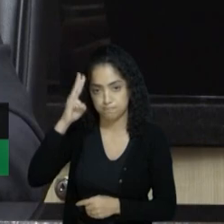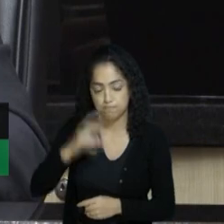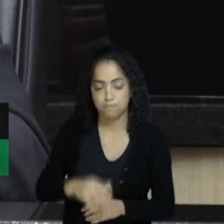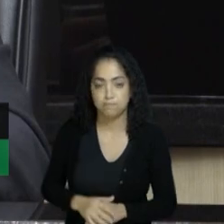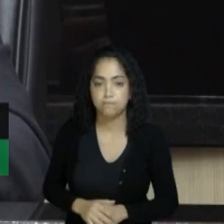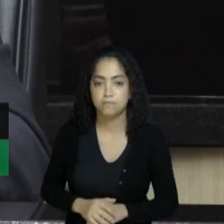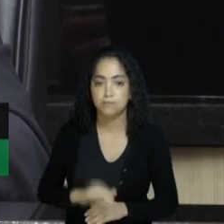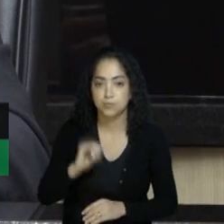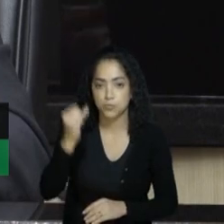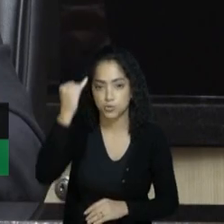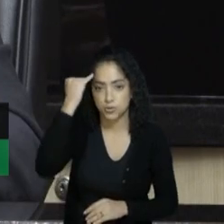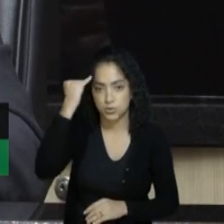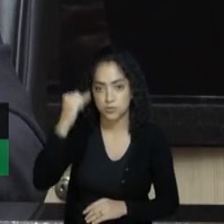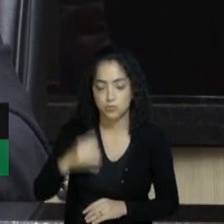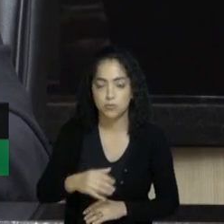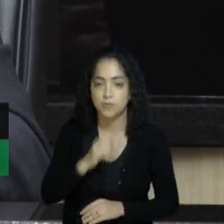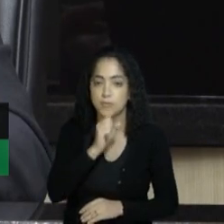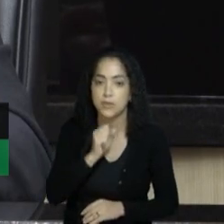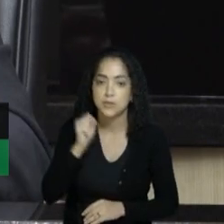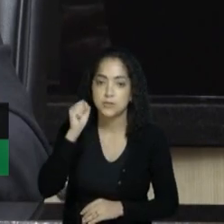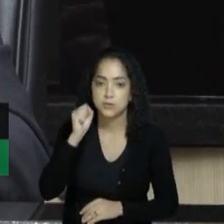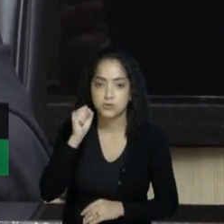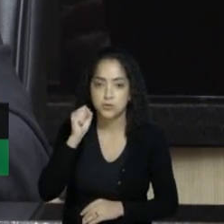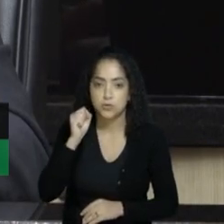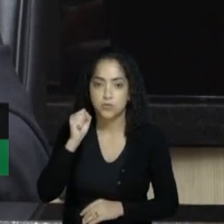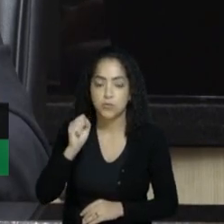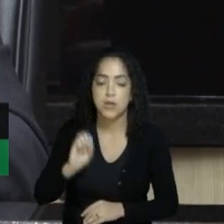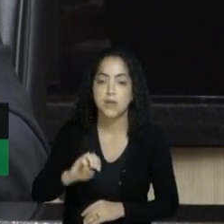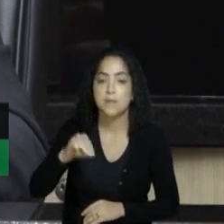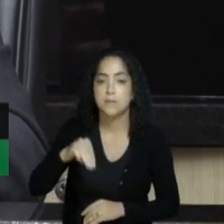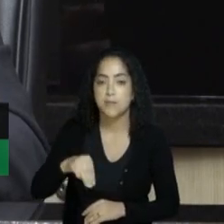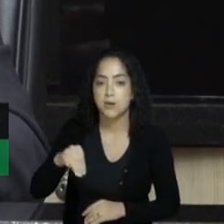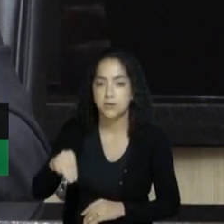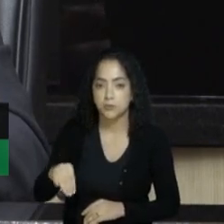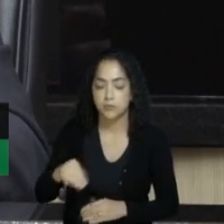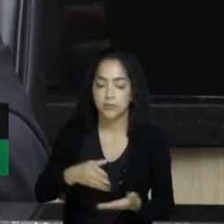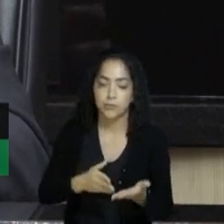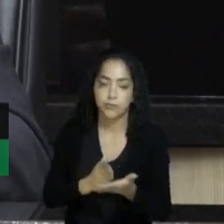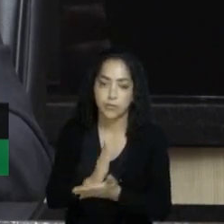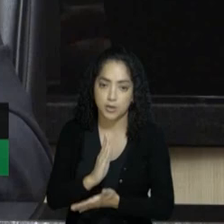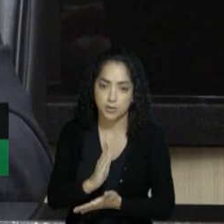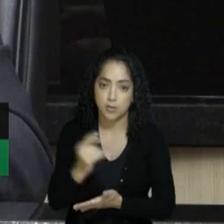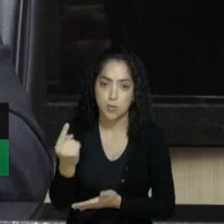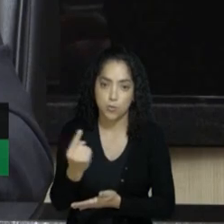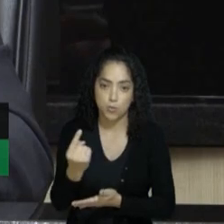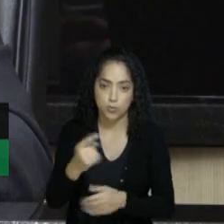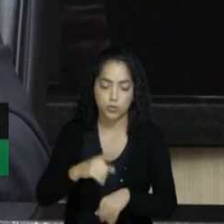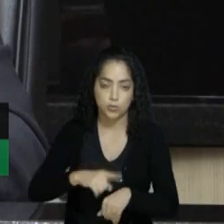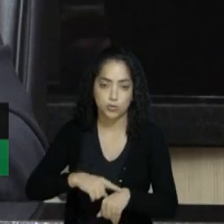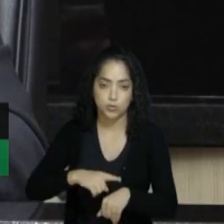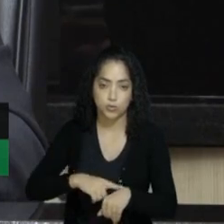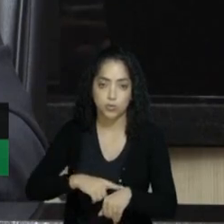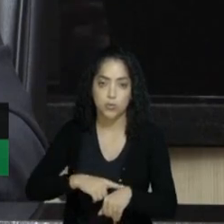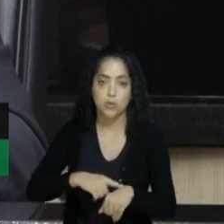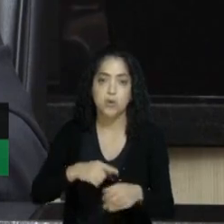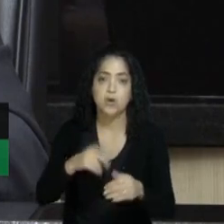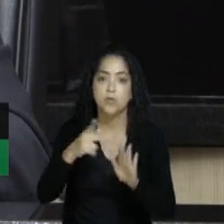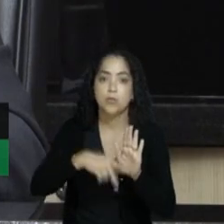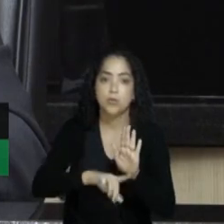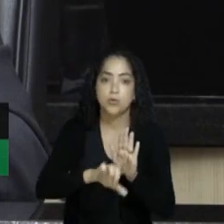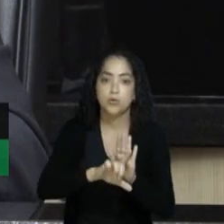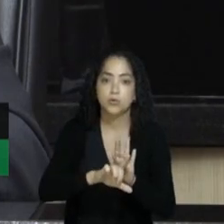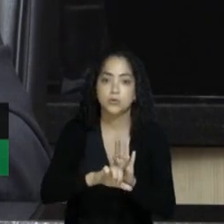Jair Mioto, Massocco e Mário Mota, foi aprovado em turno único o projeto de lei